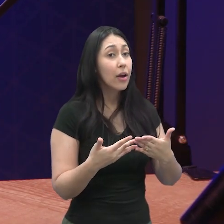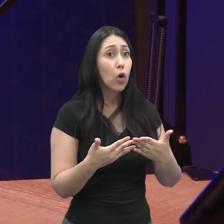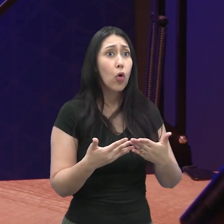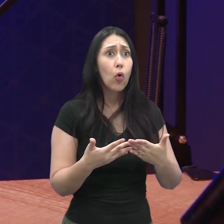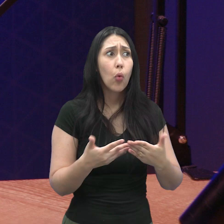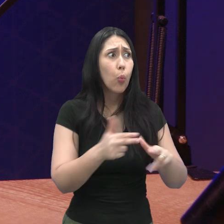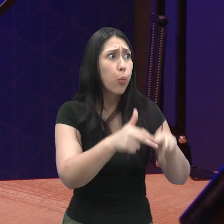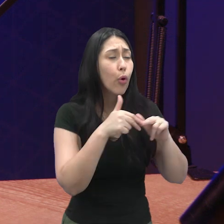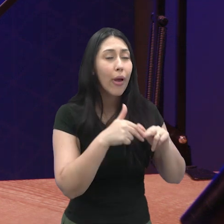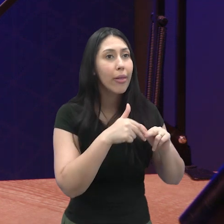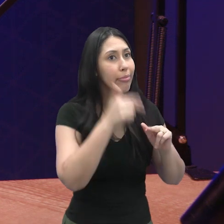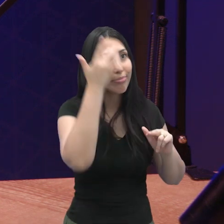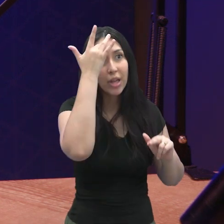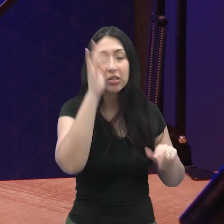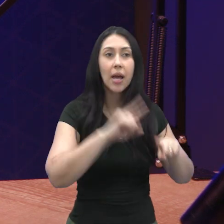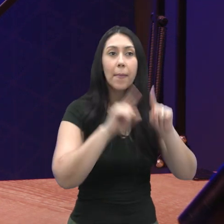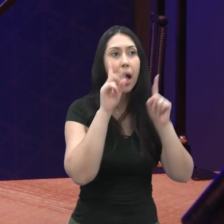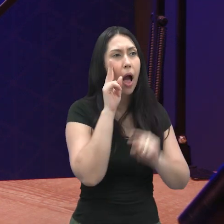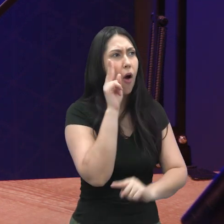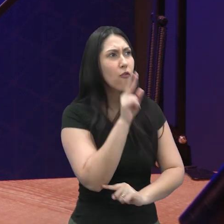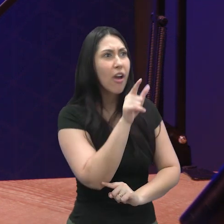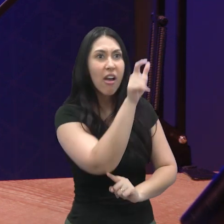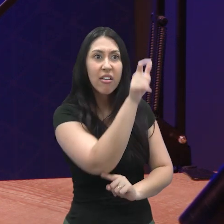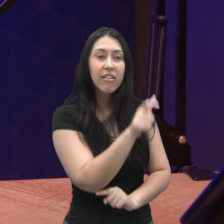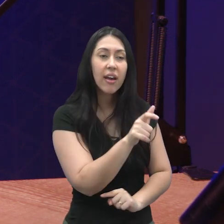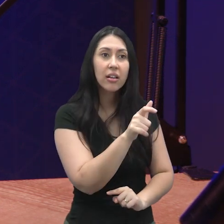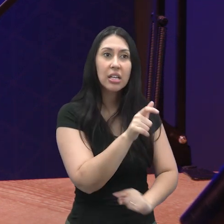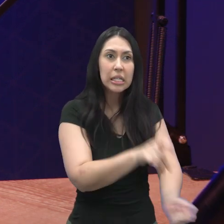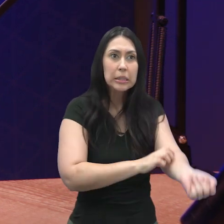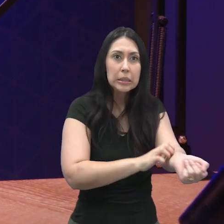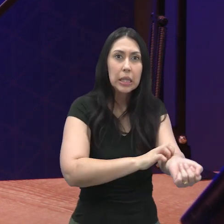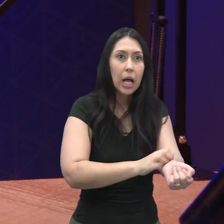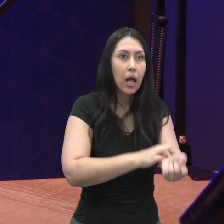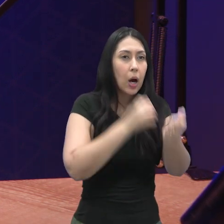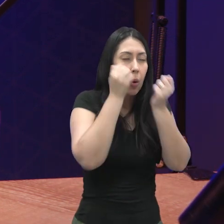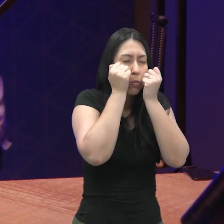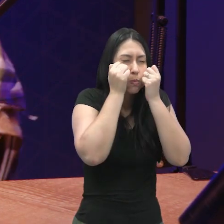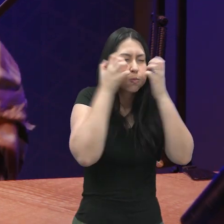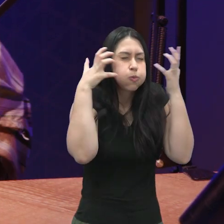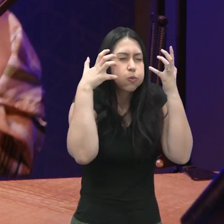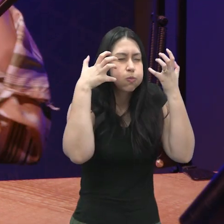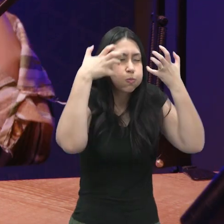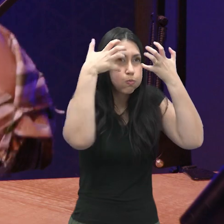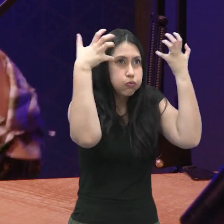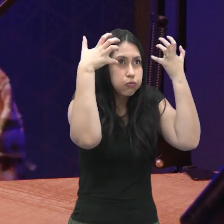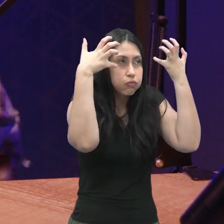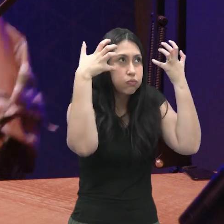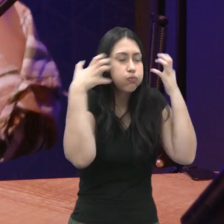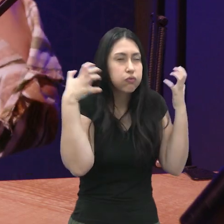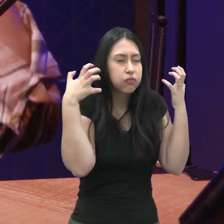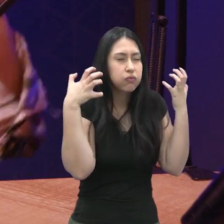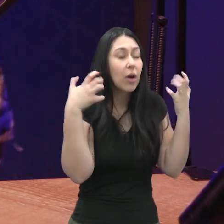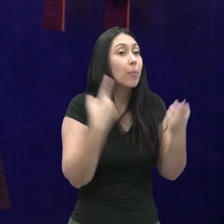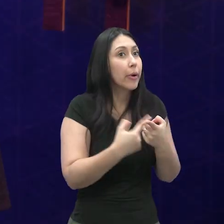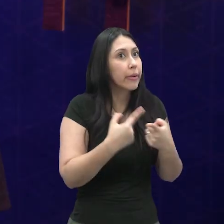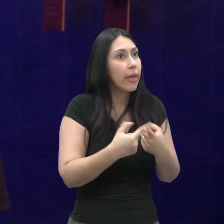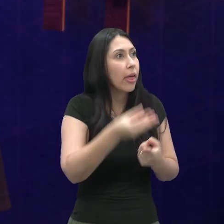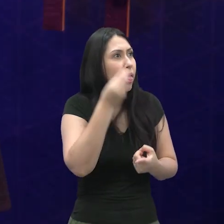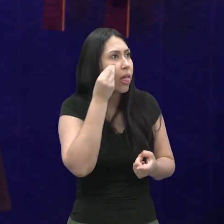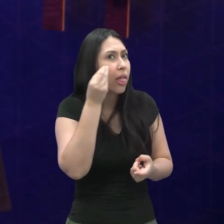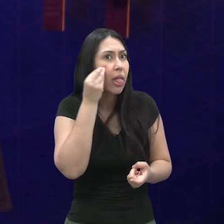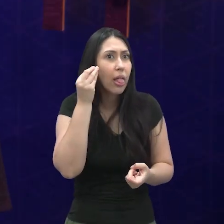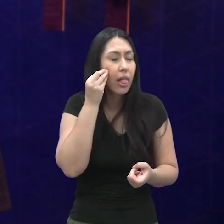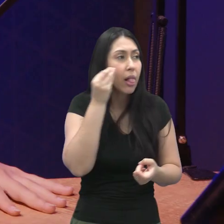mas eu vi uma notícia que ele tava com uma alergia, ele tava todo inchado com uma alergia dessas experiências